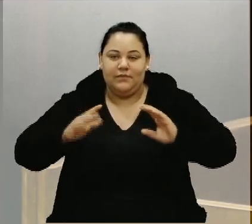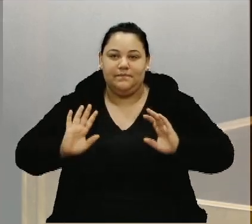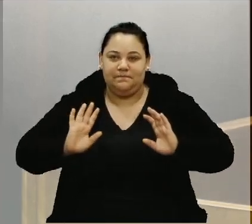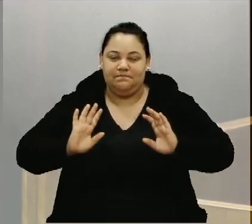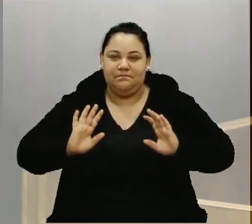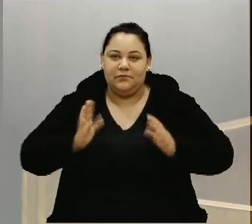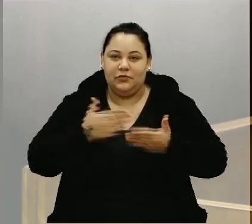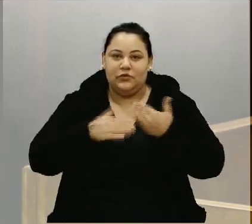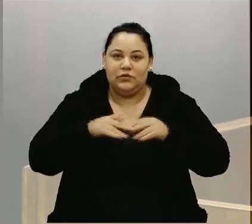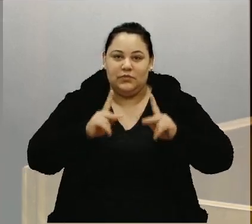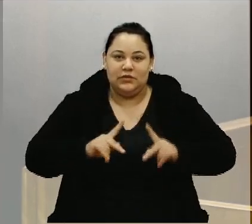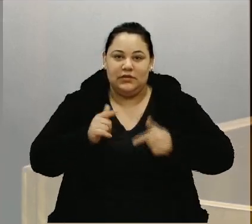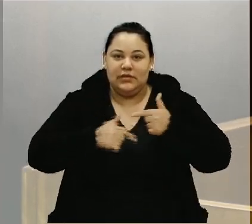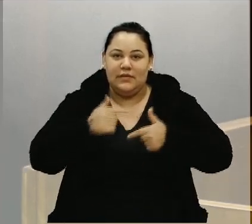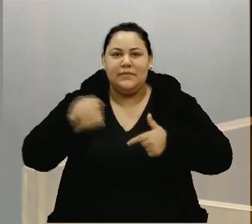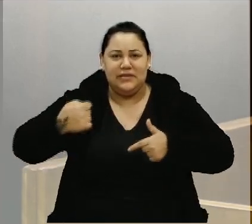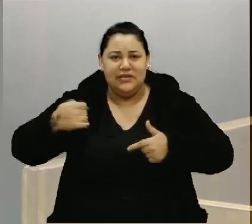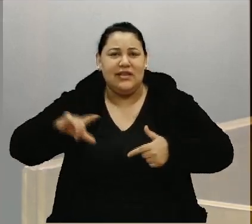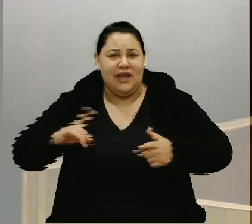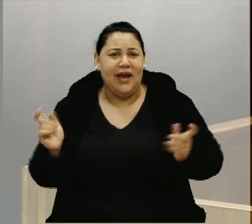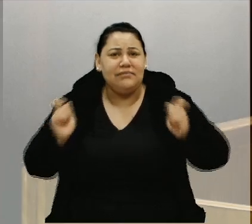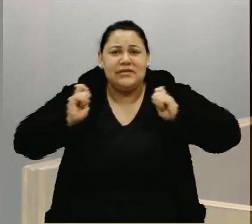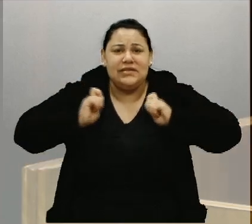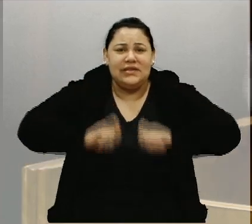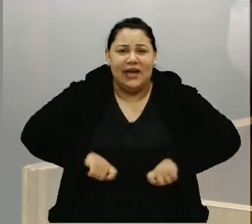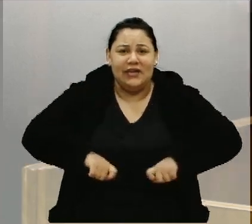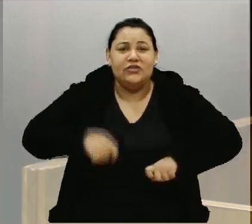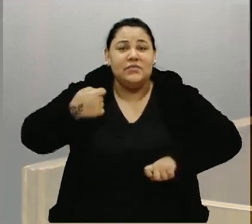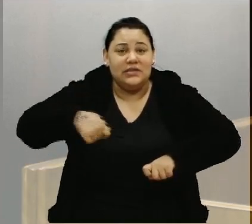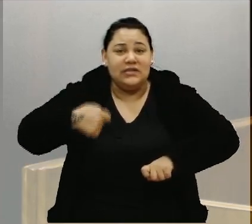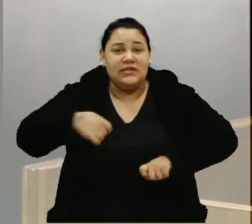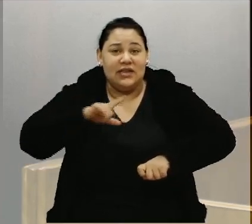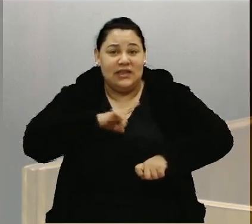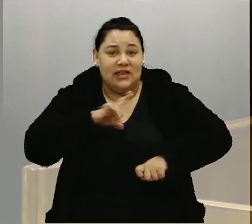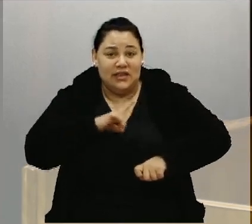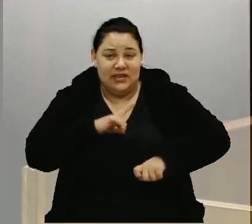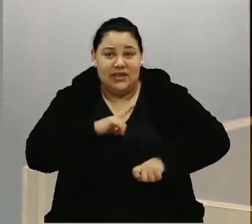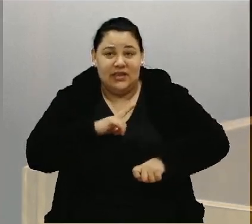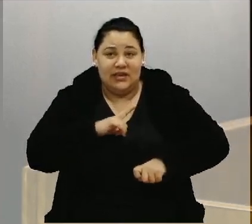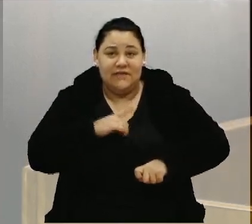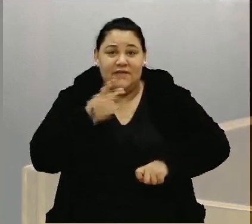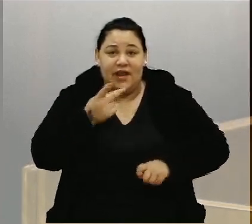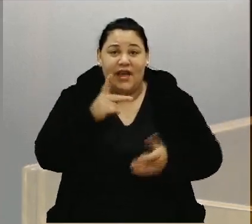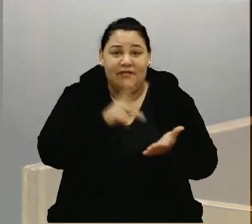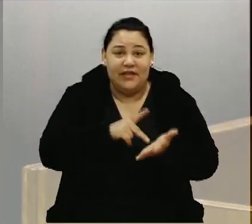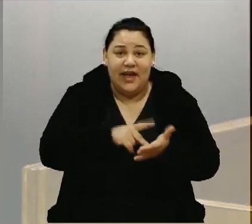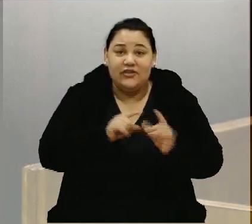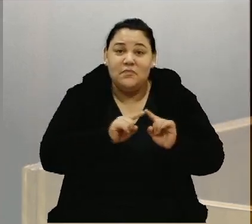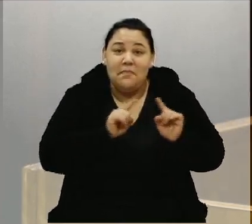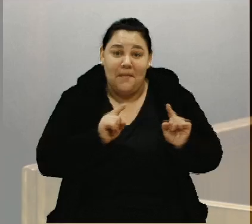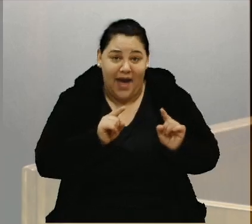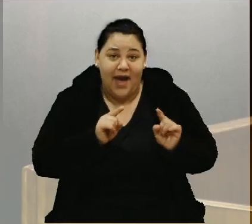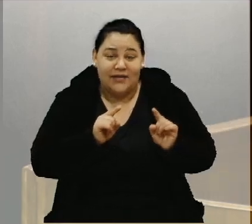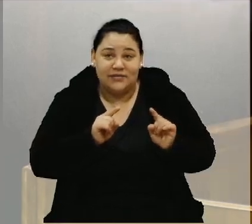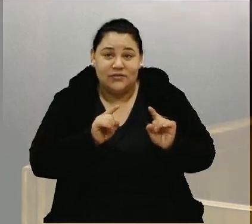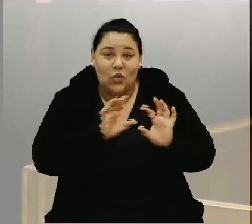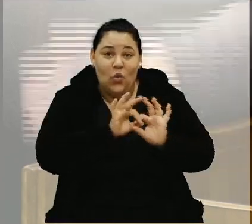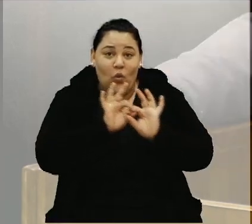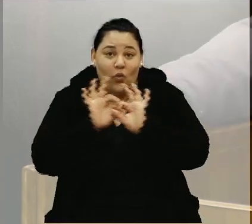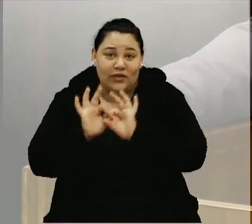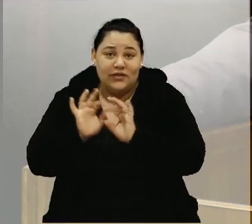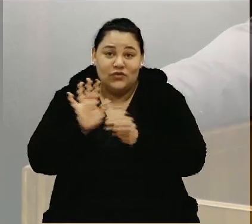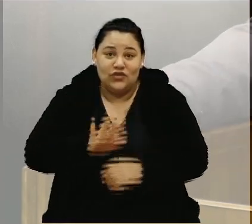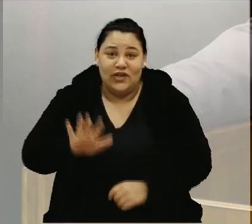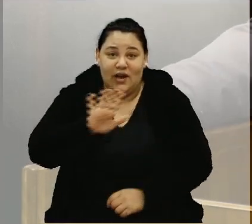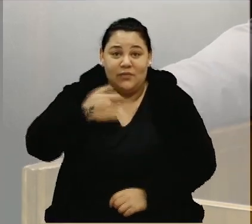gestores, bom, eles têm que ter competência, têm que ter idoneidade, mas no frigir dos ovos, tem que resolver e melhorar a vida